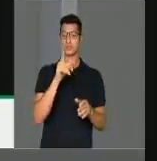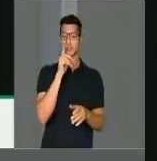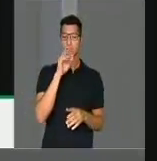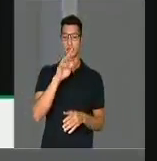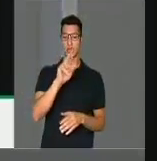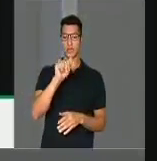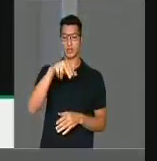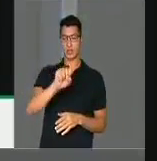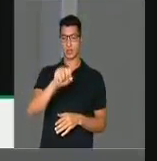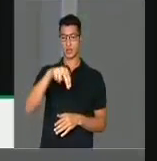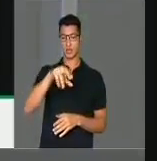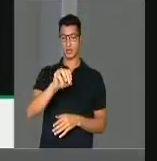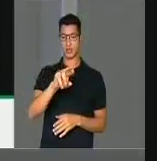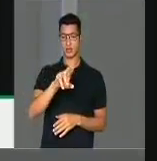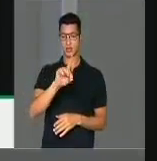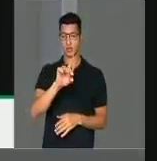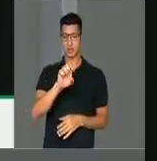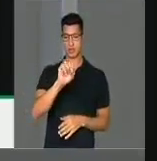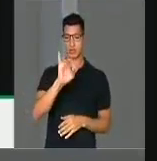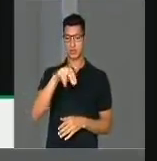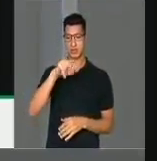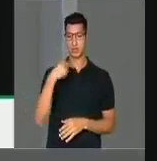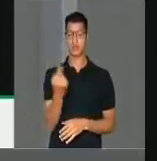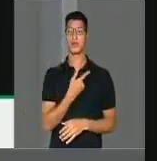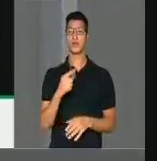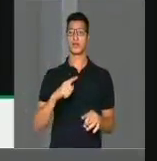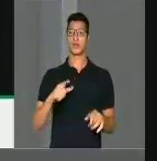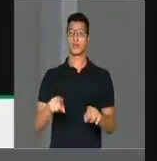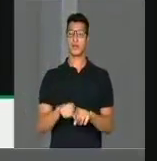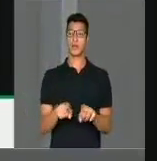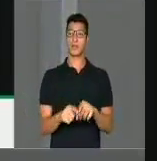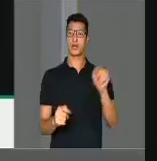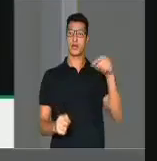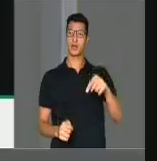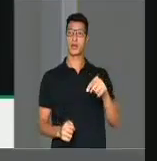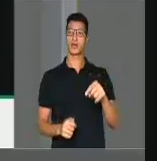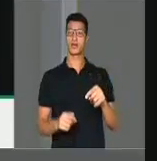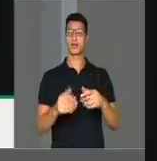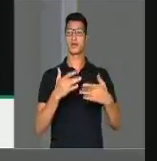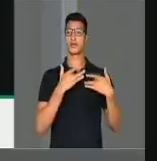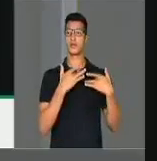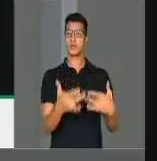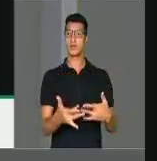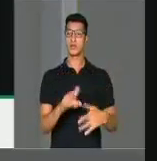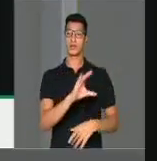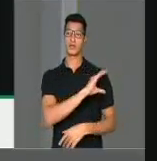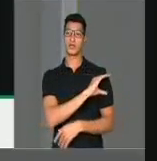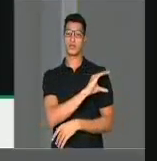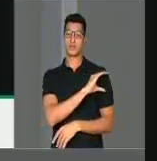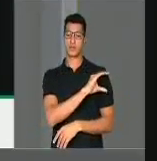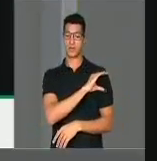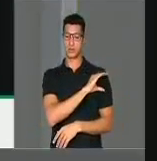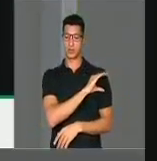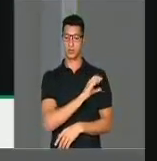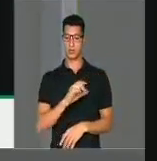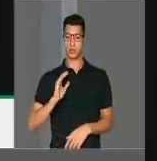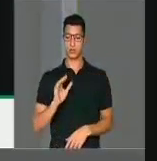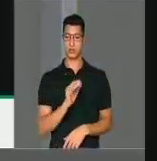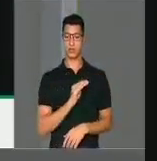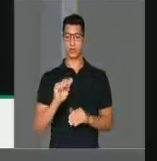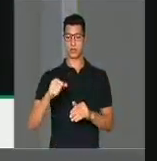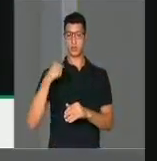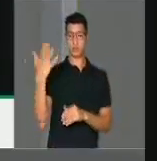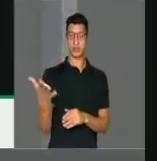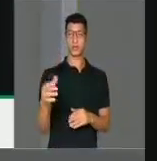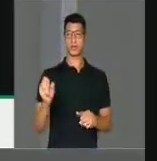a Transnordestina. E também nós temos aqui a grande satisfação de coordenar essa